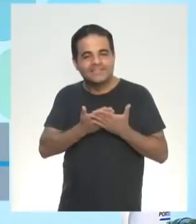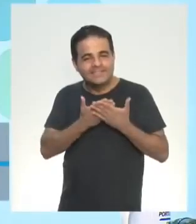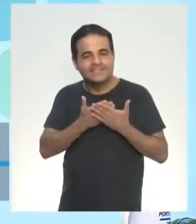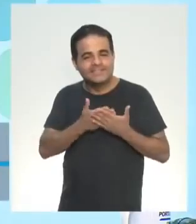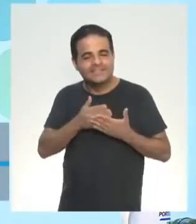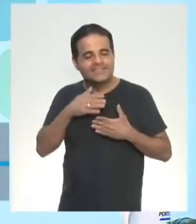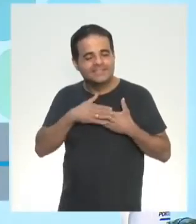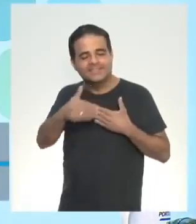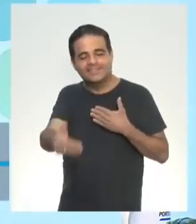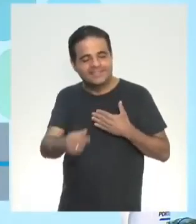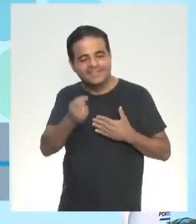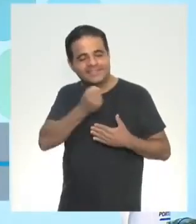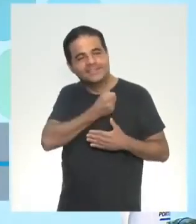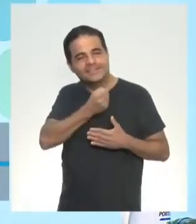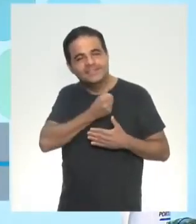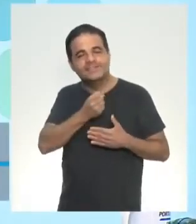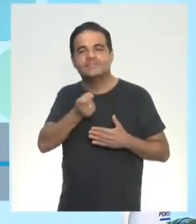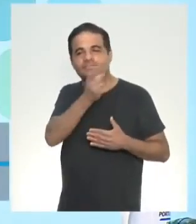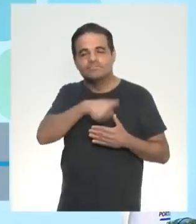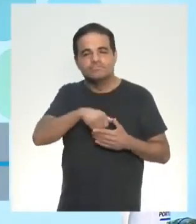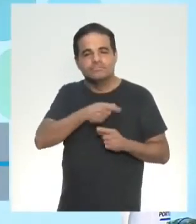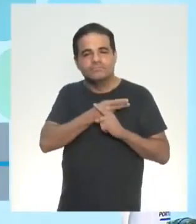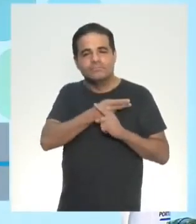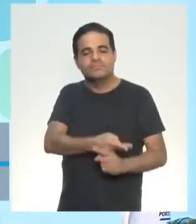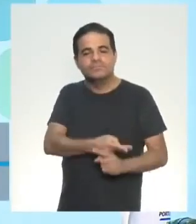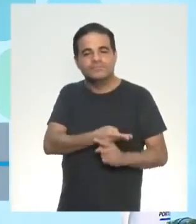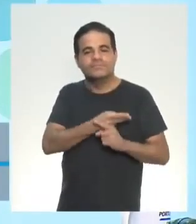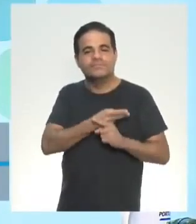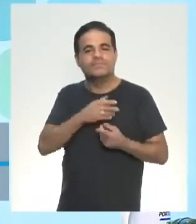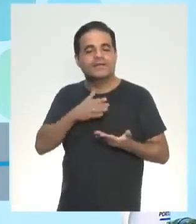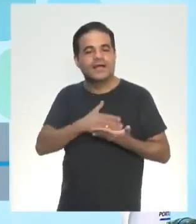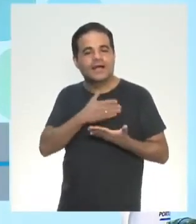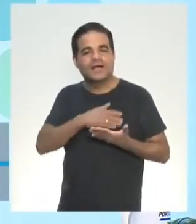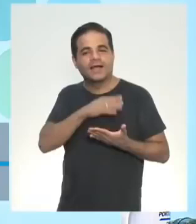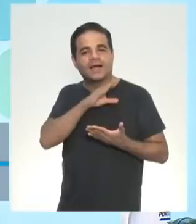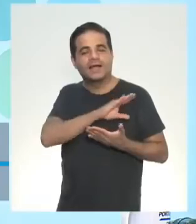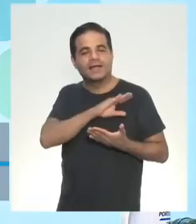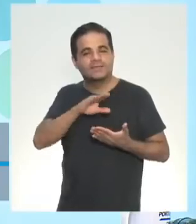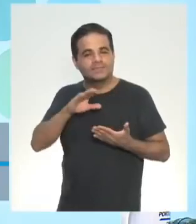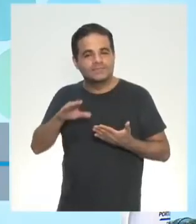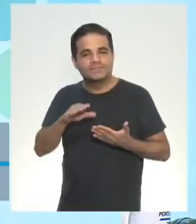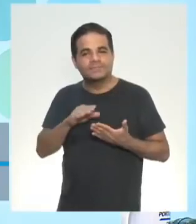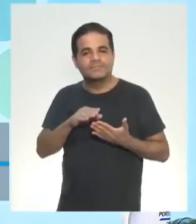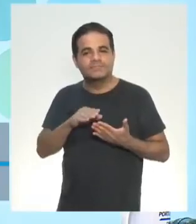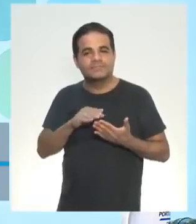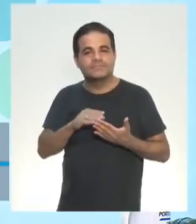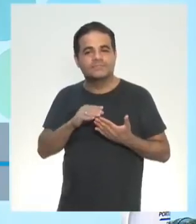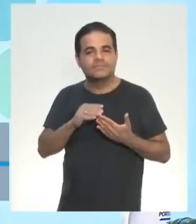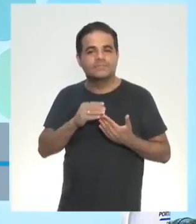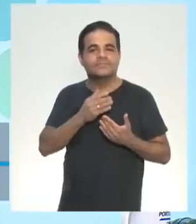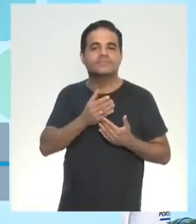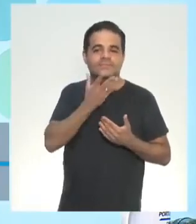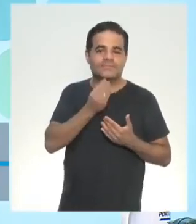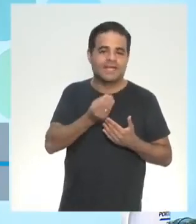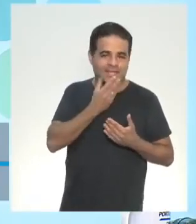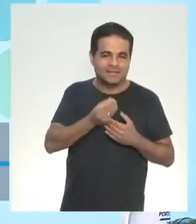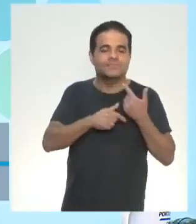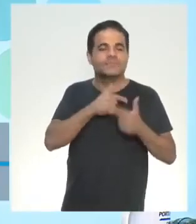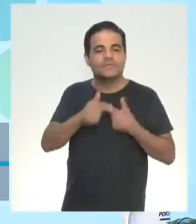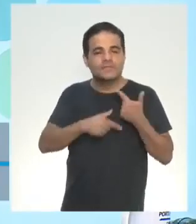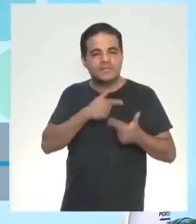sobre este número. Então, procurem lá no Caderno do Aluno. Gente, estamos sim trabalhando